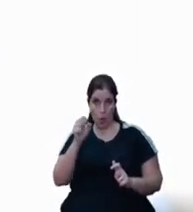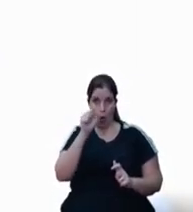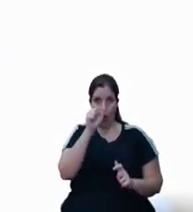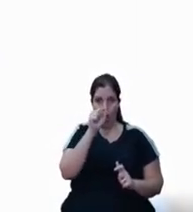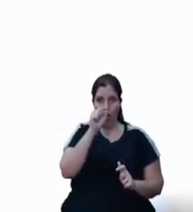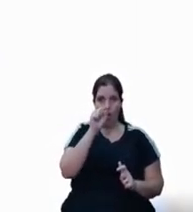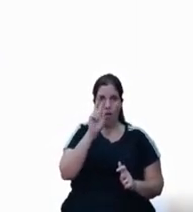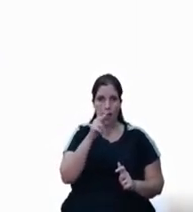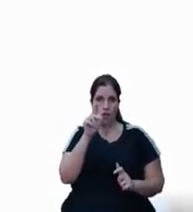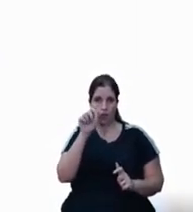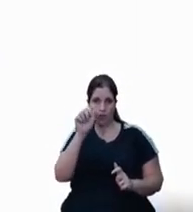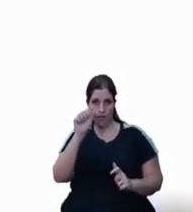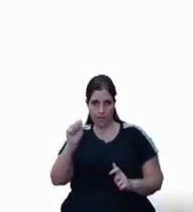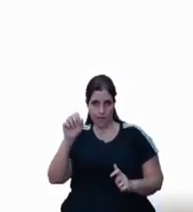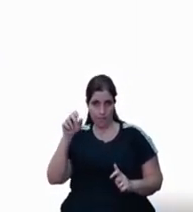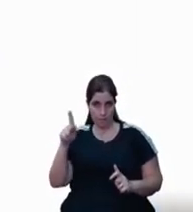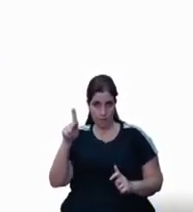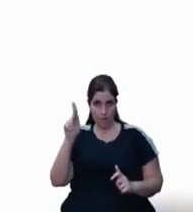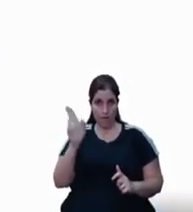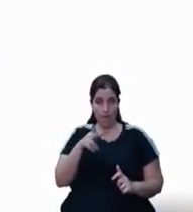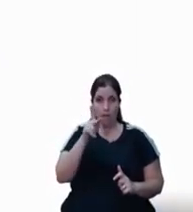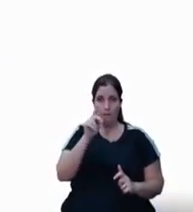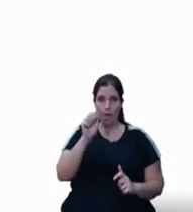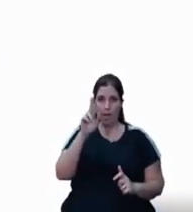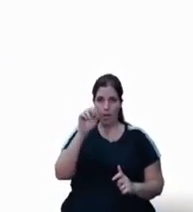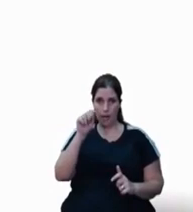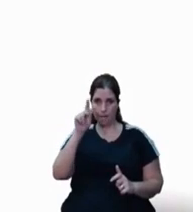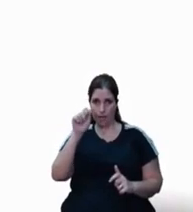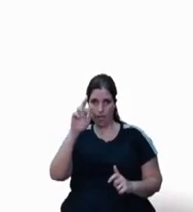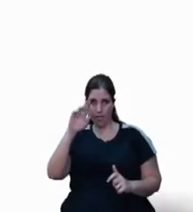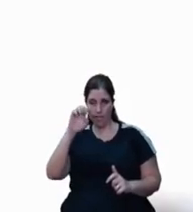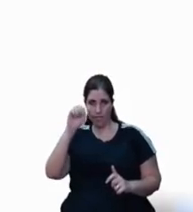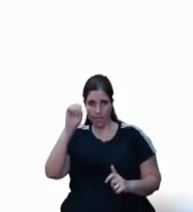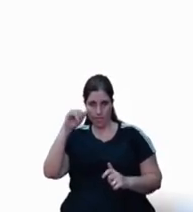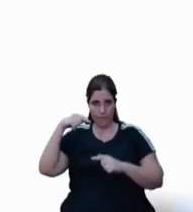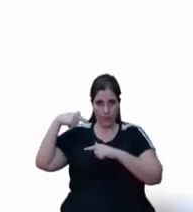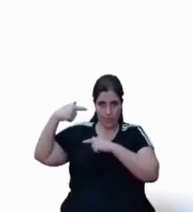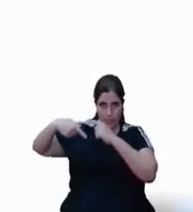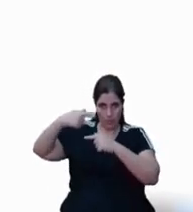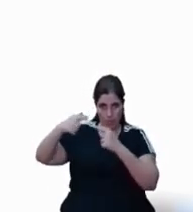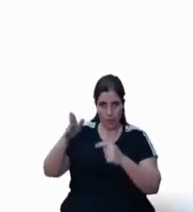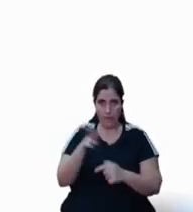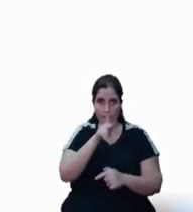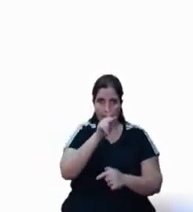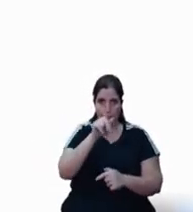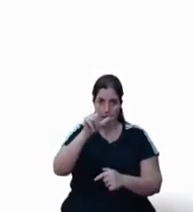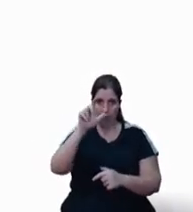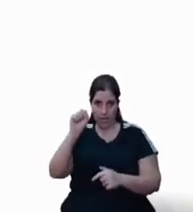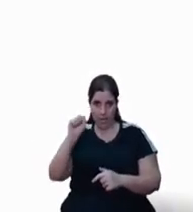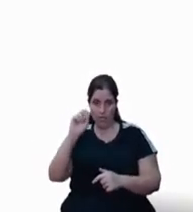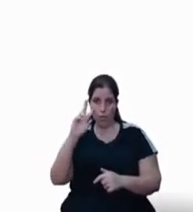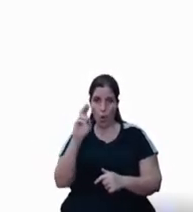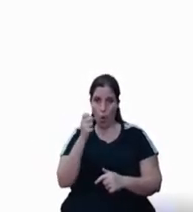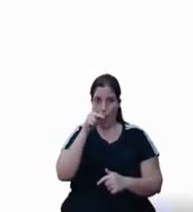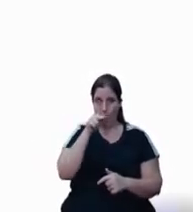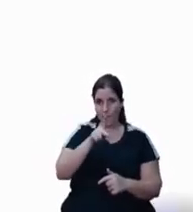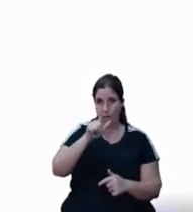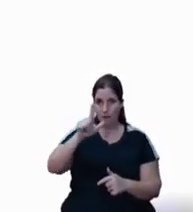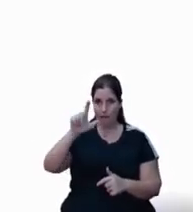8SP significa paraparesia espástica hereditária e PLS ou